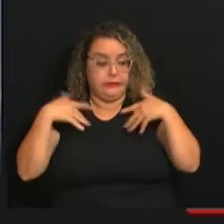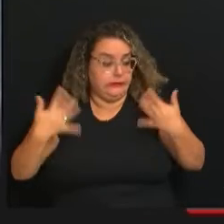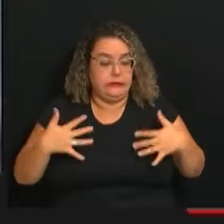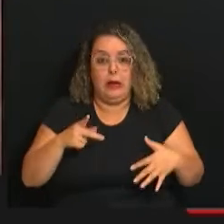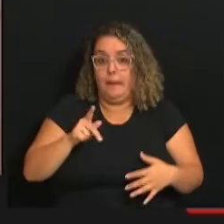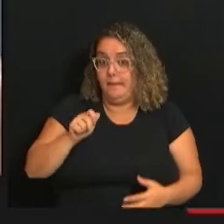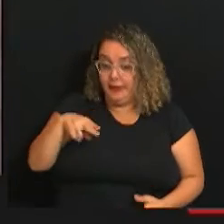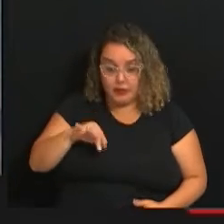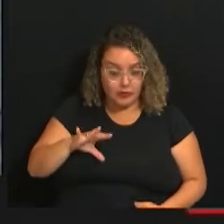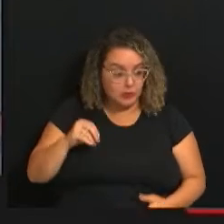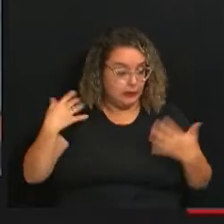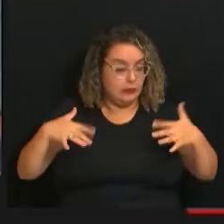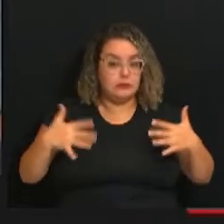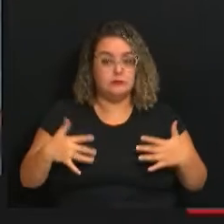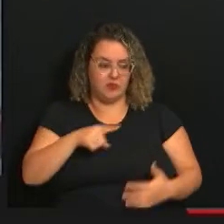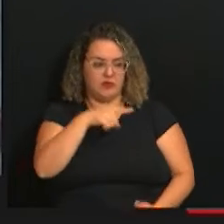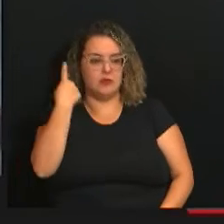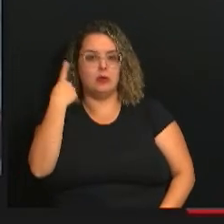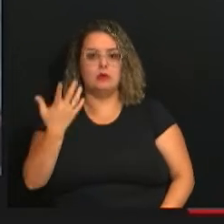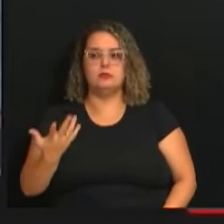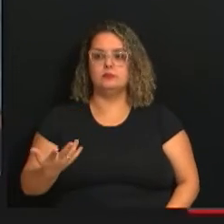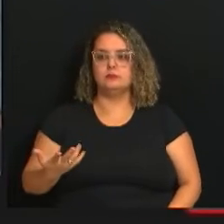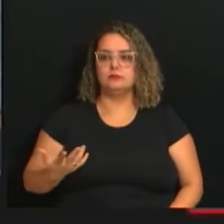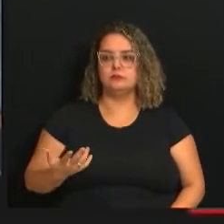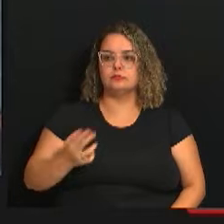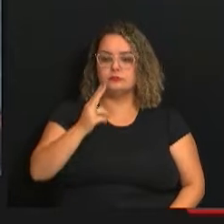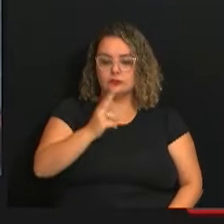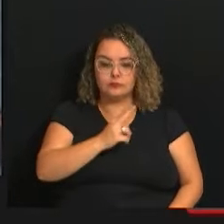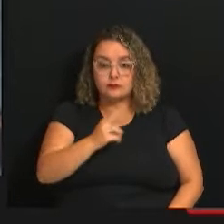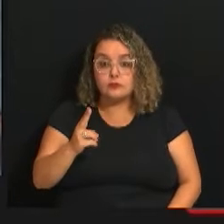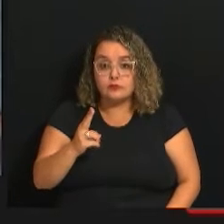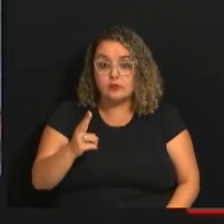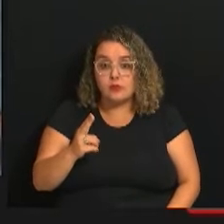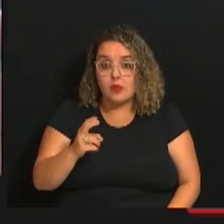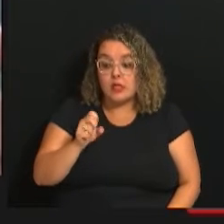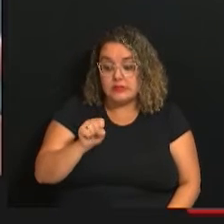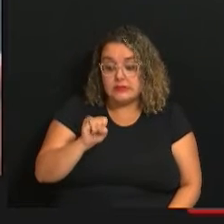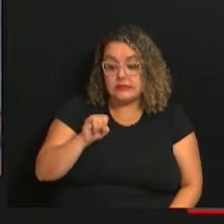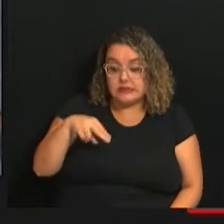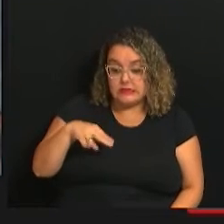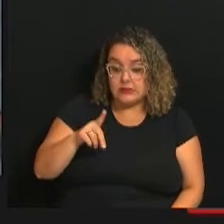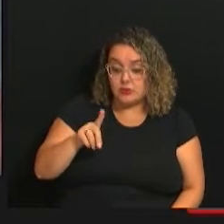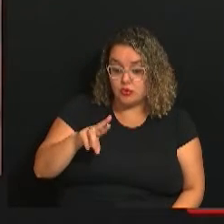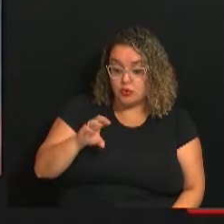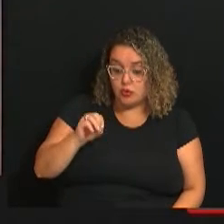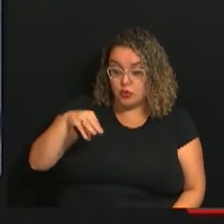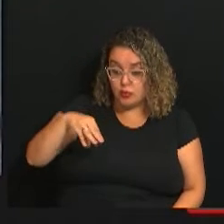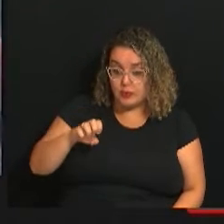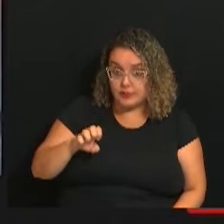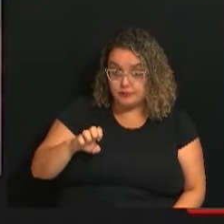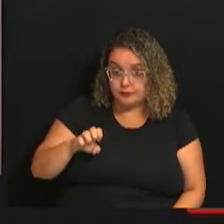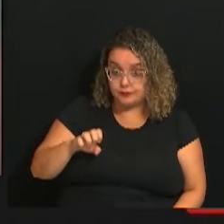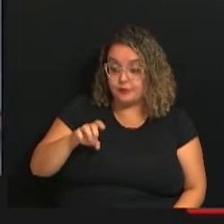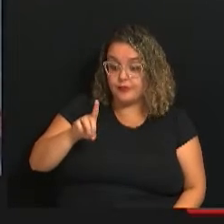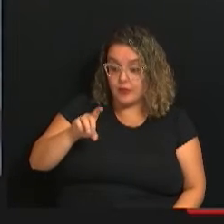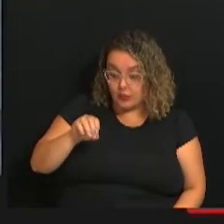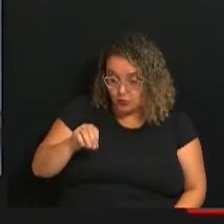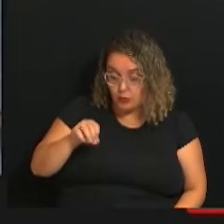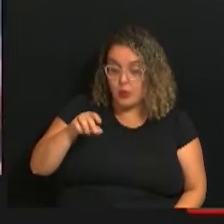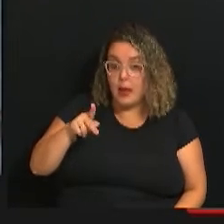euforia. Então, a pessoa não se conhece, não conhece a doença e não sabe que tem. Eu já ouvi uma entrevista de